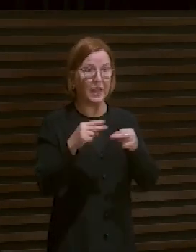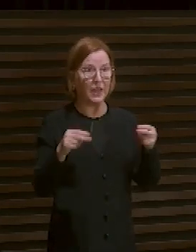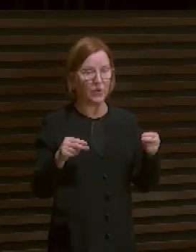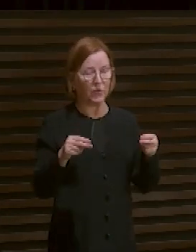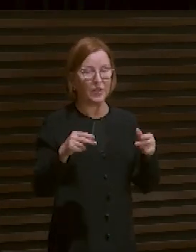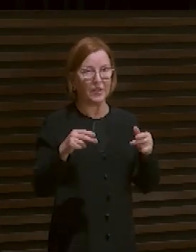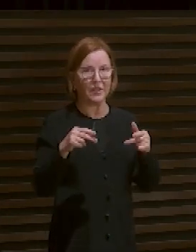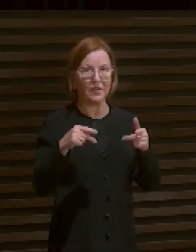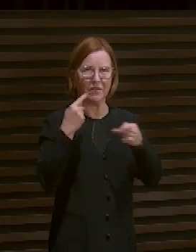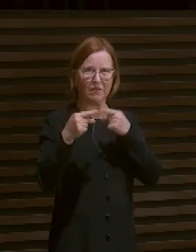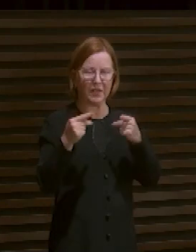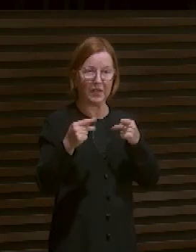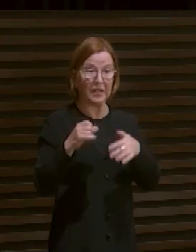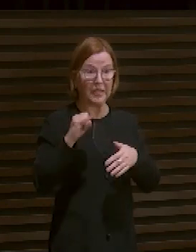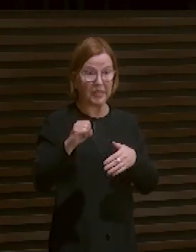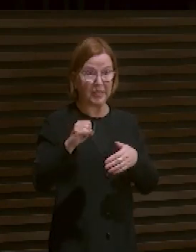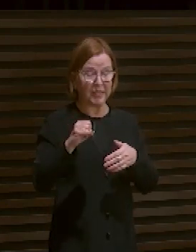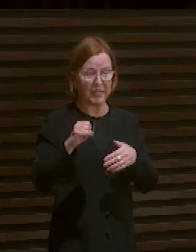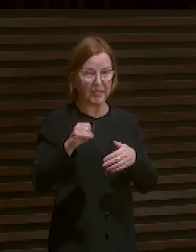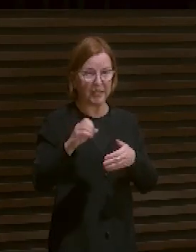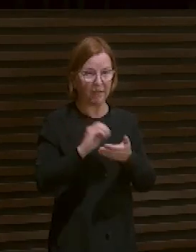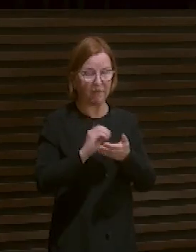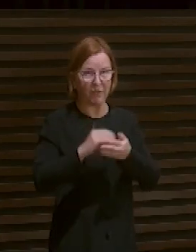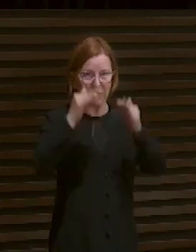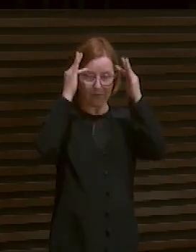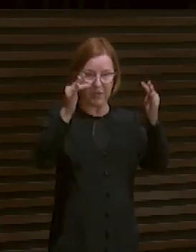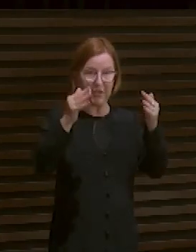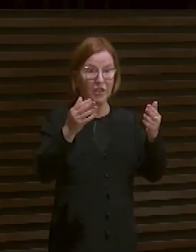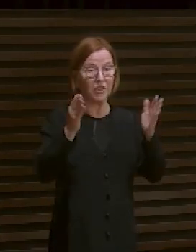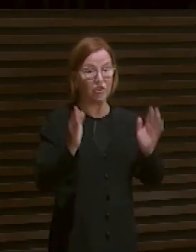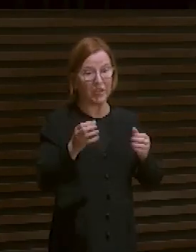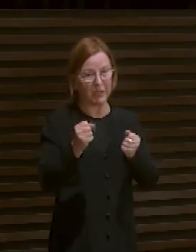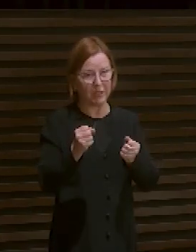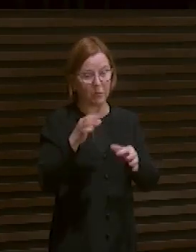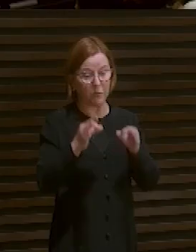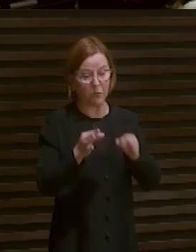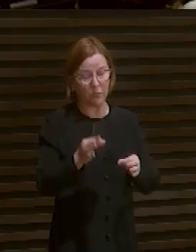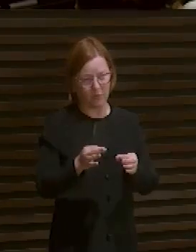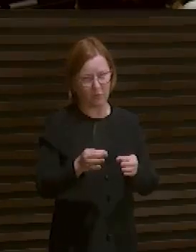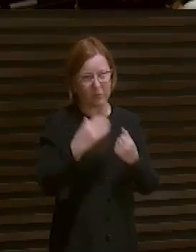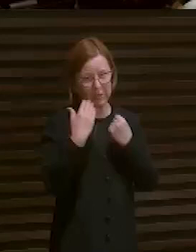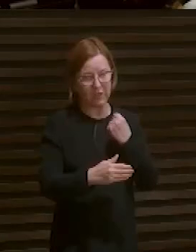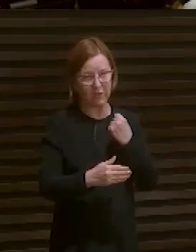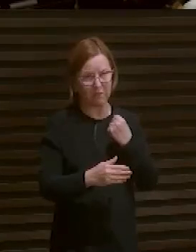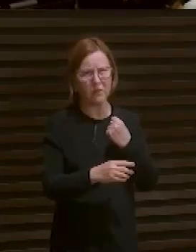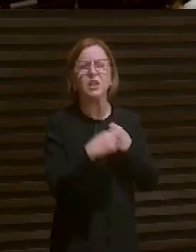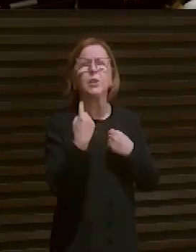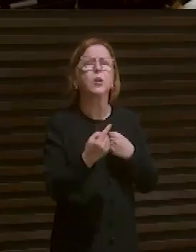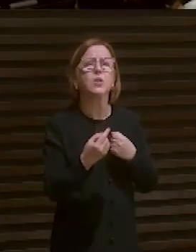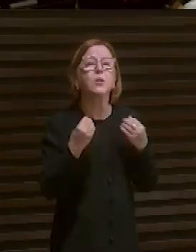disseram, se a desobediência daquilo recebeu justo castigo, como escaparemos nós?